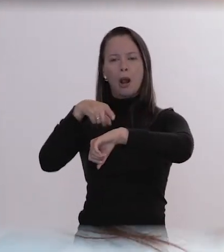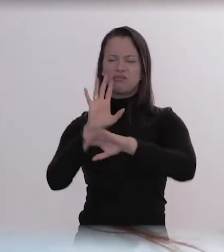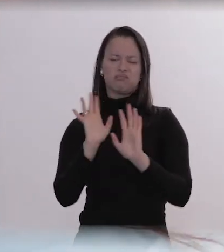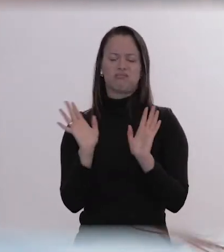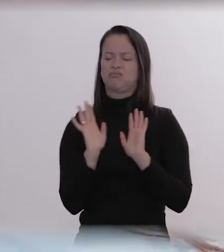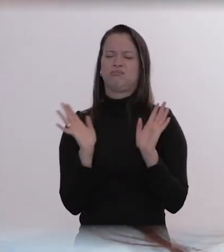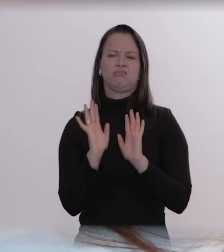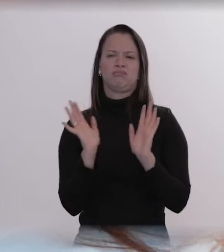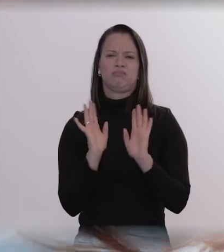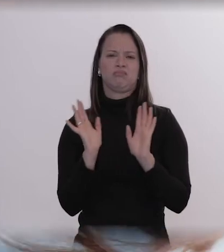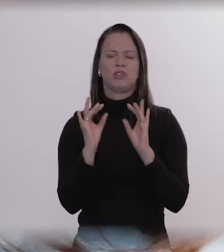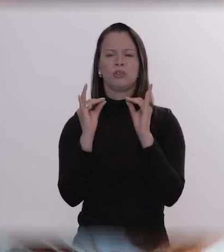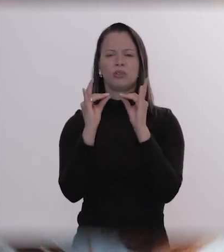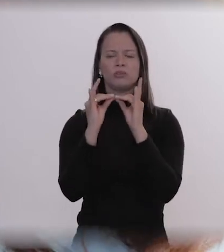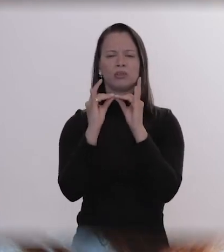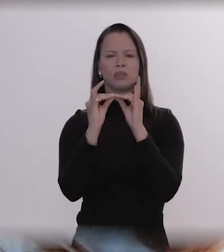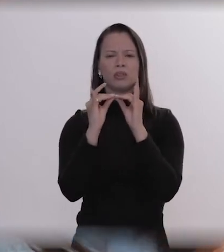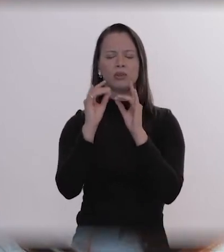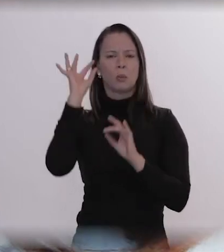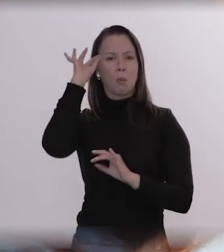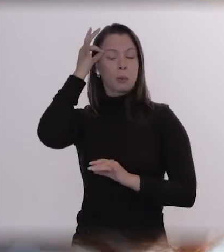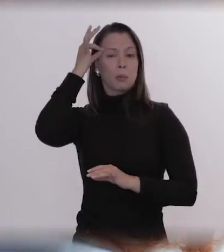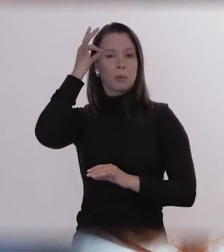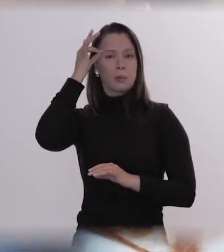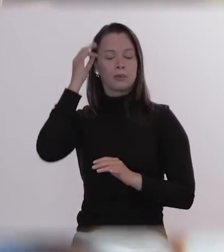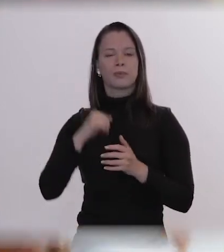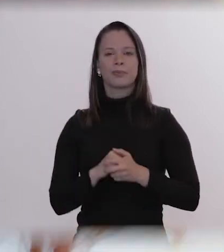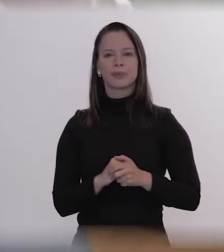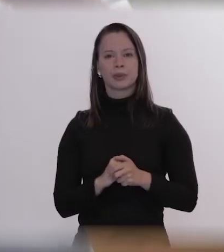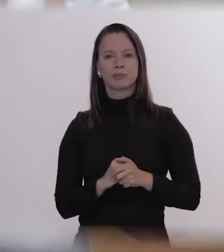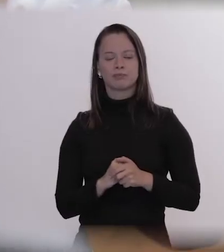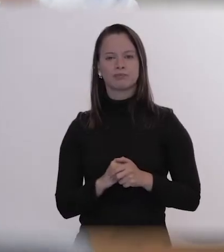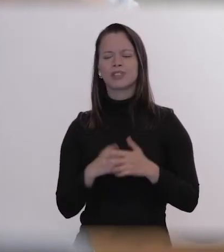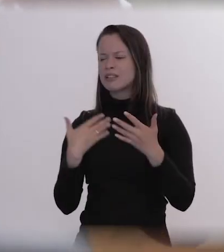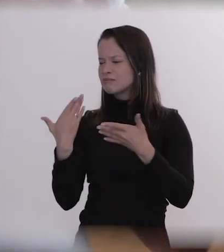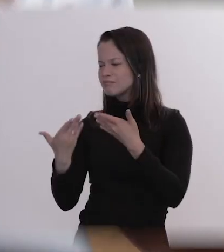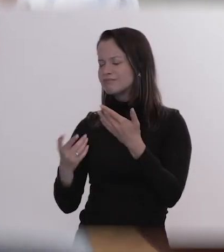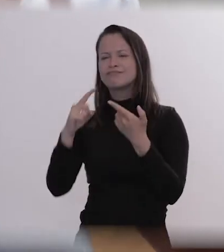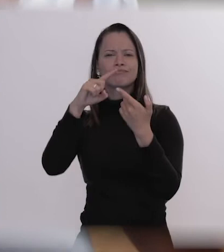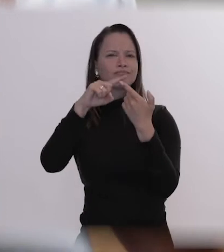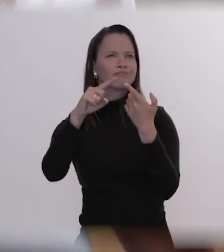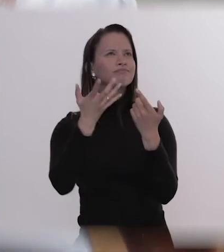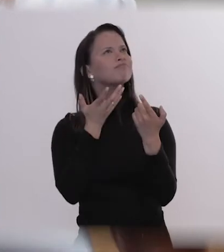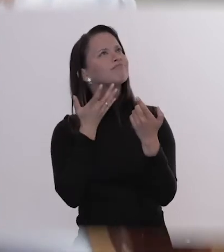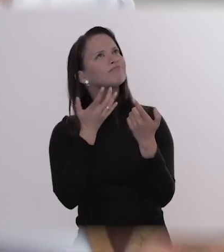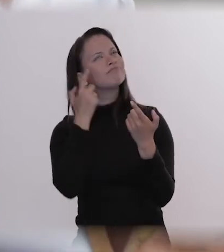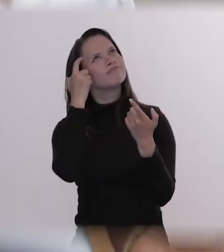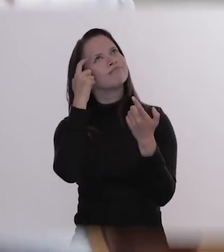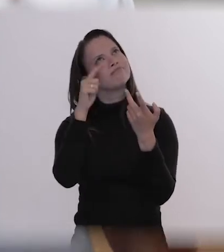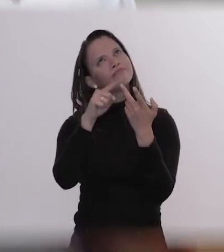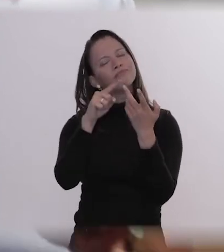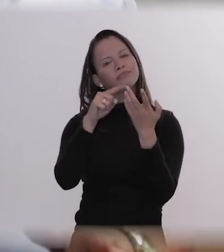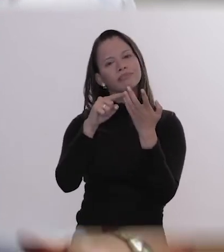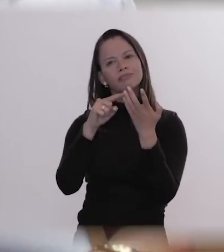né? Eu quero que seja uma coisa muito breve, muito rápida. E foi falando tudo o que gostaria que